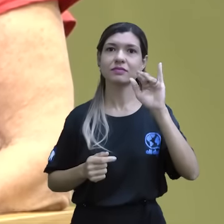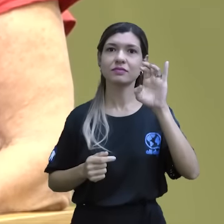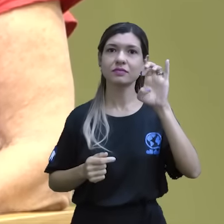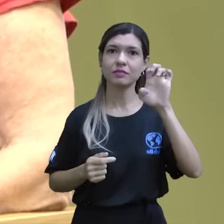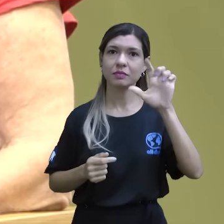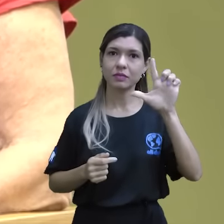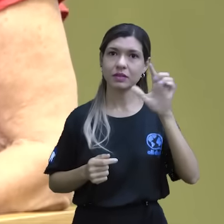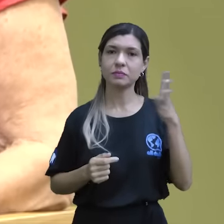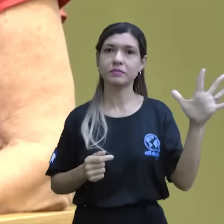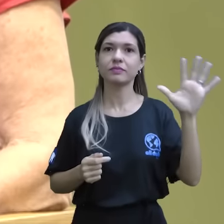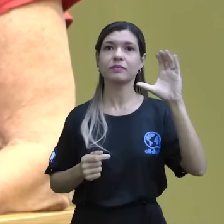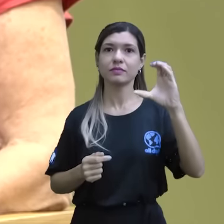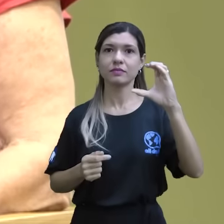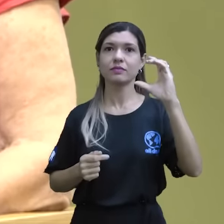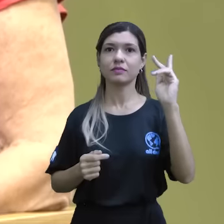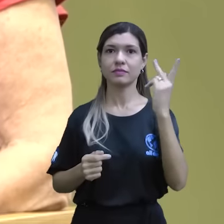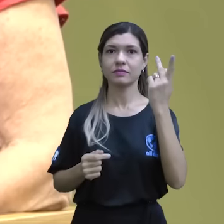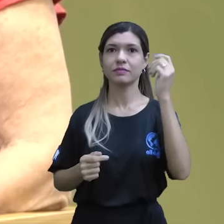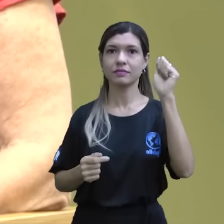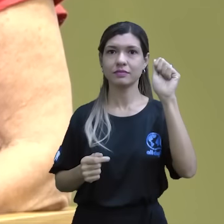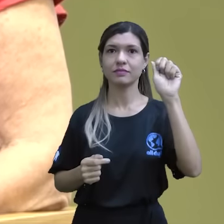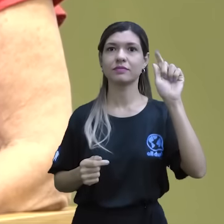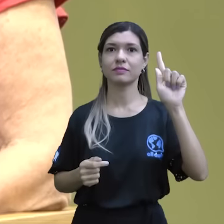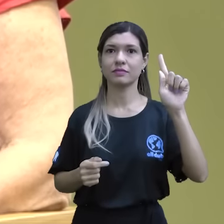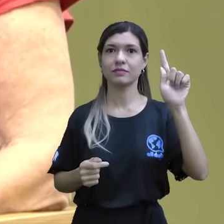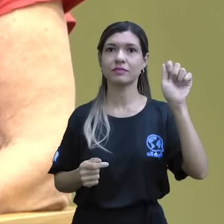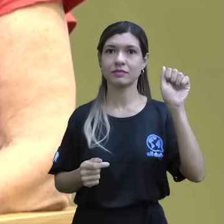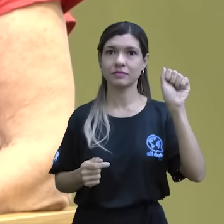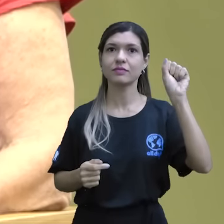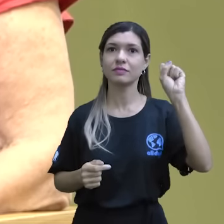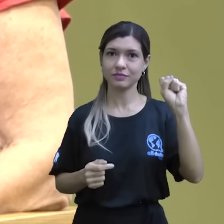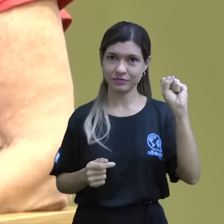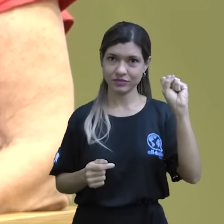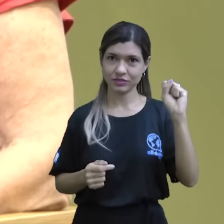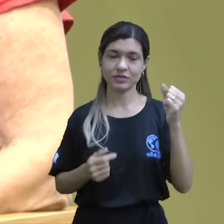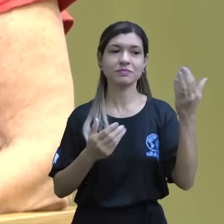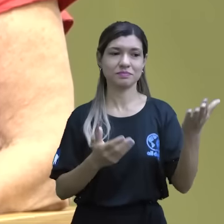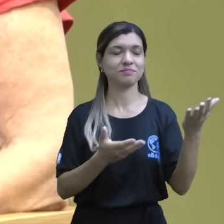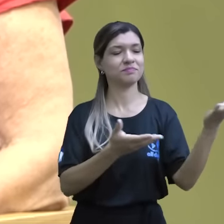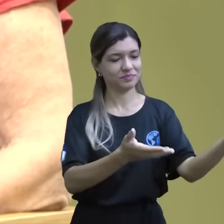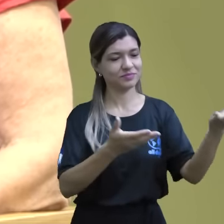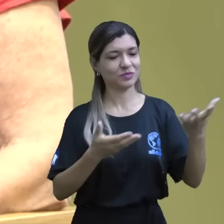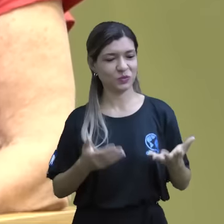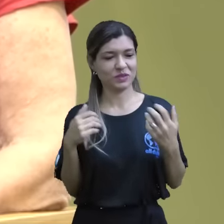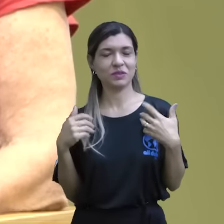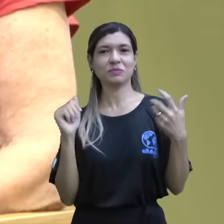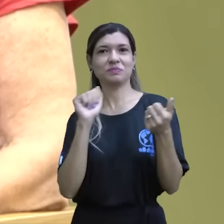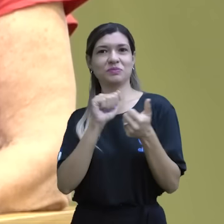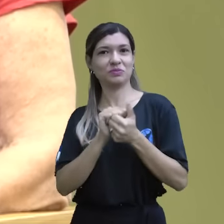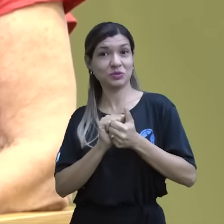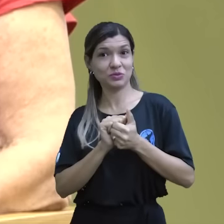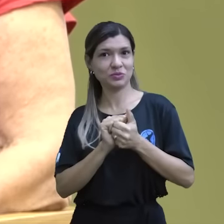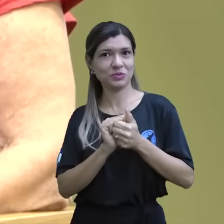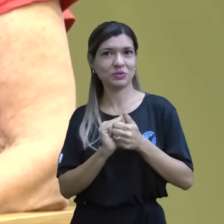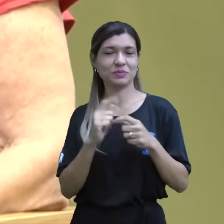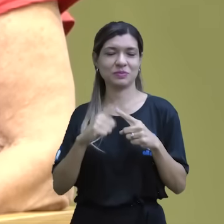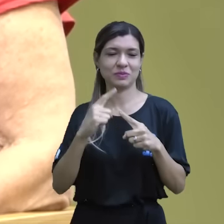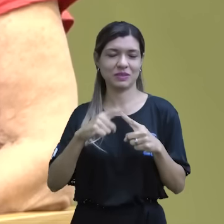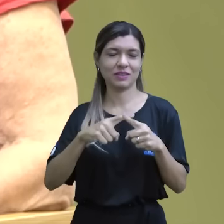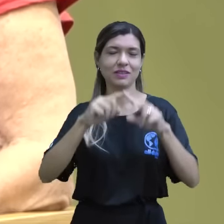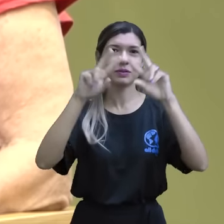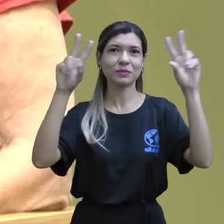interessante, e eu vi, são quatro episódios, vale a pena vocês procurarem no Spotify, tem os